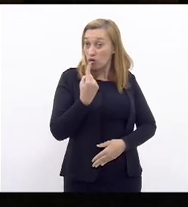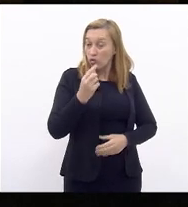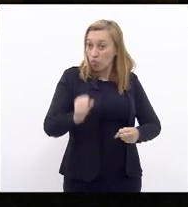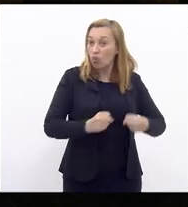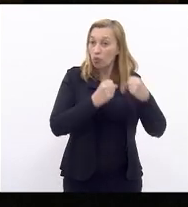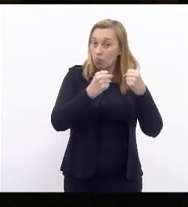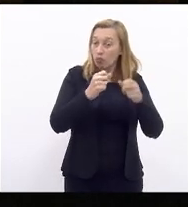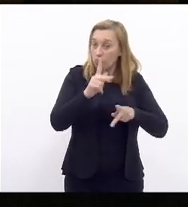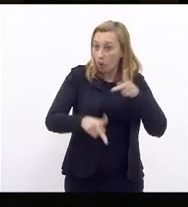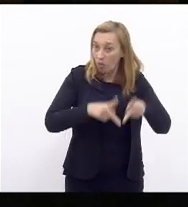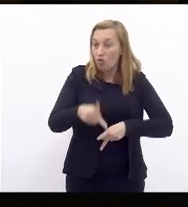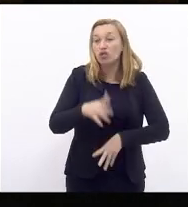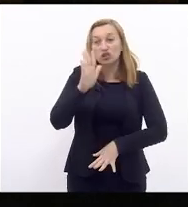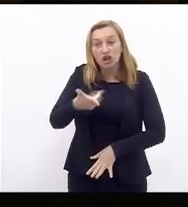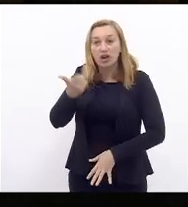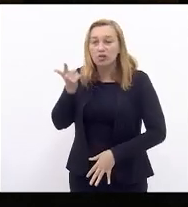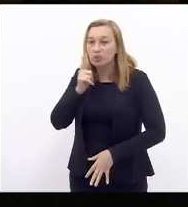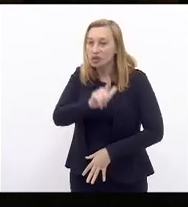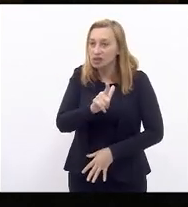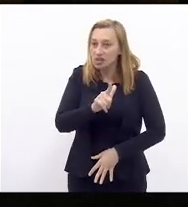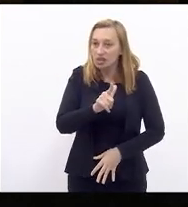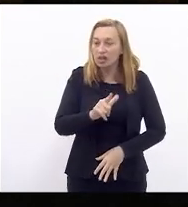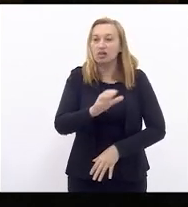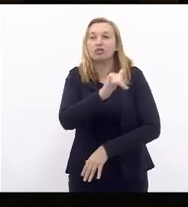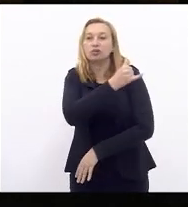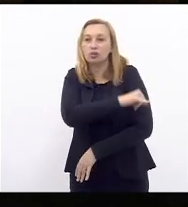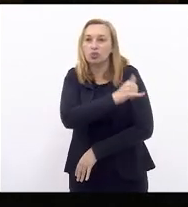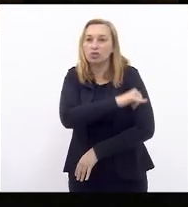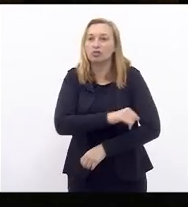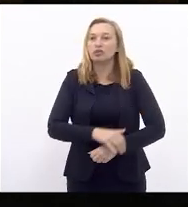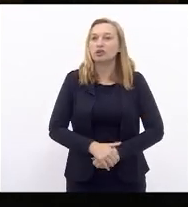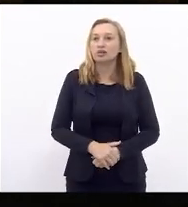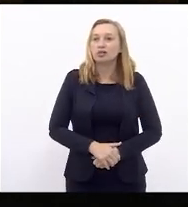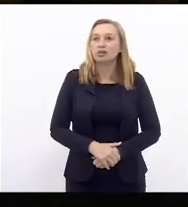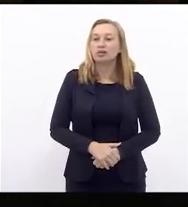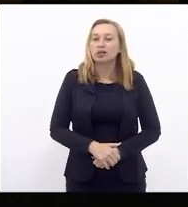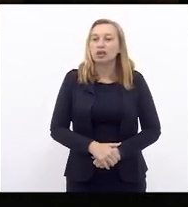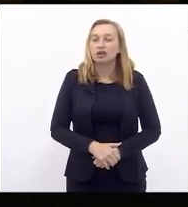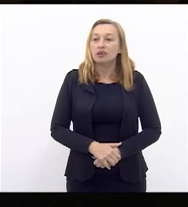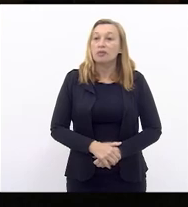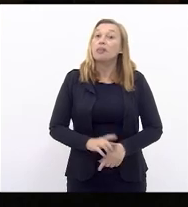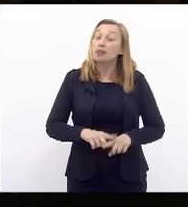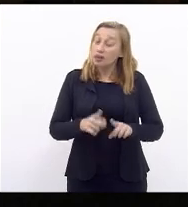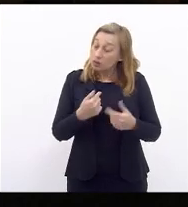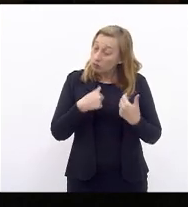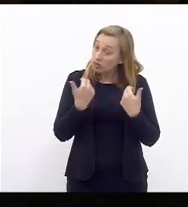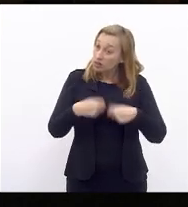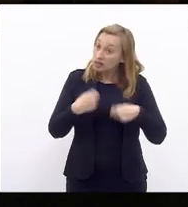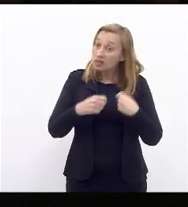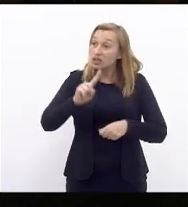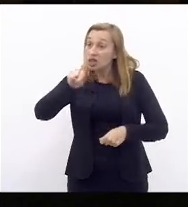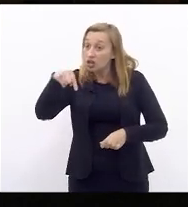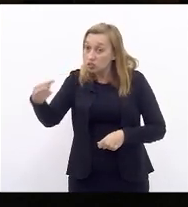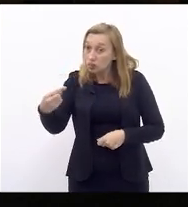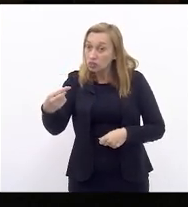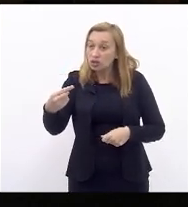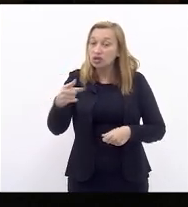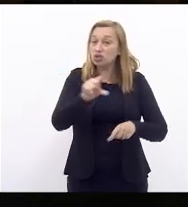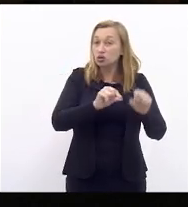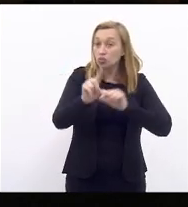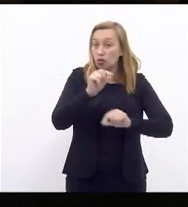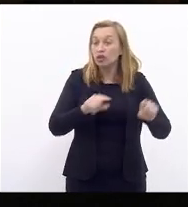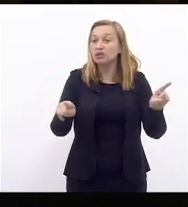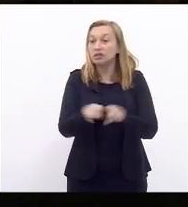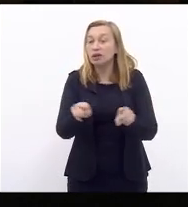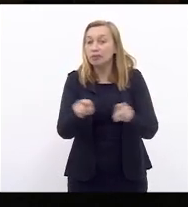povo brasileiro já ganhou, o povo carioca já ganhou, mas eu preciso que as outras decisões